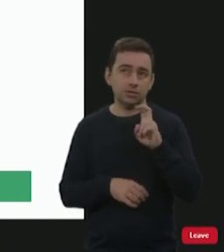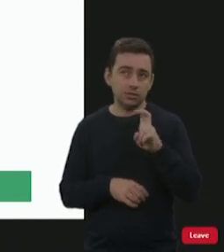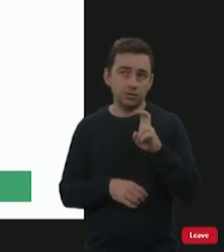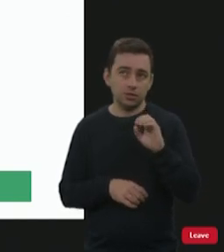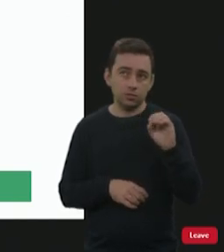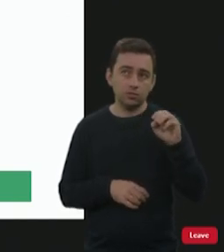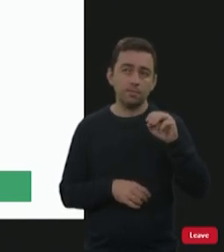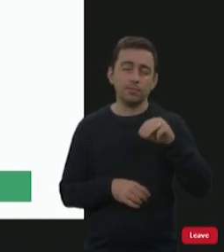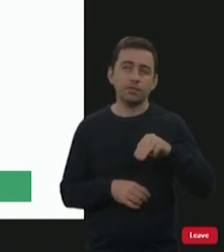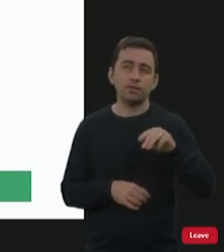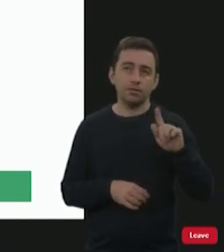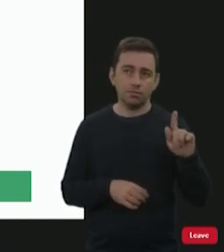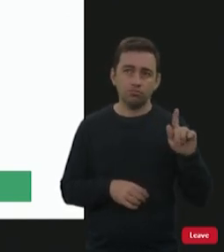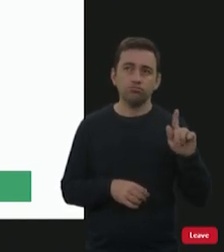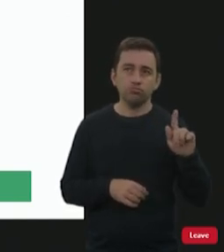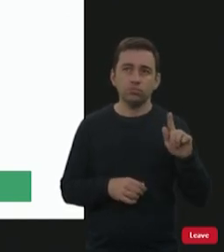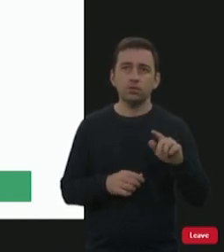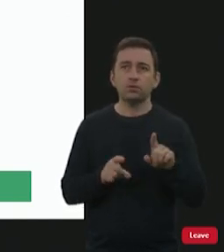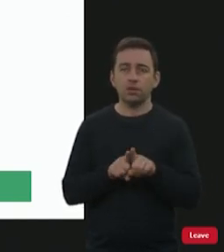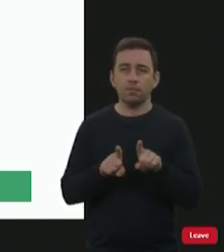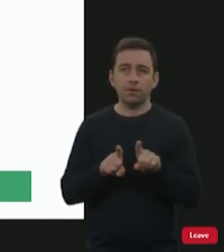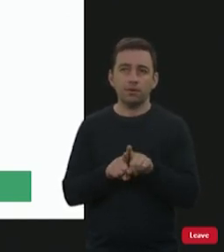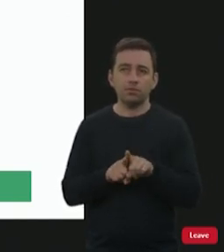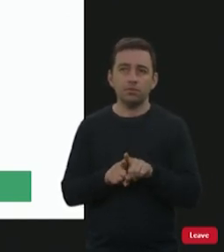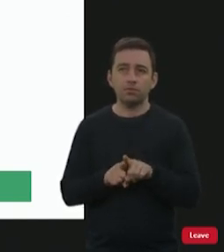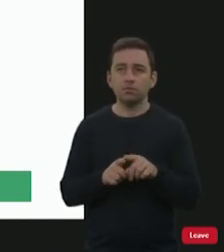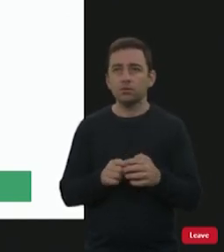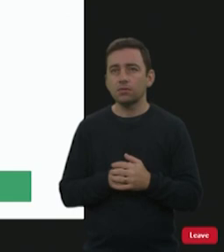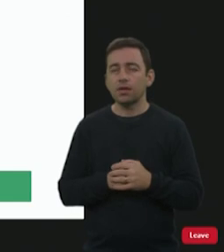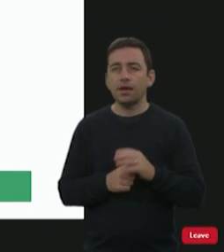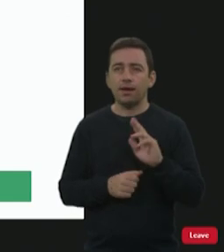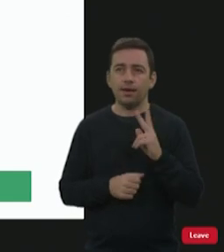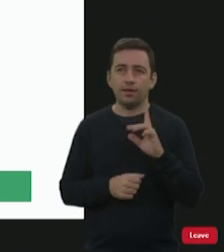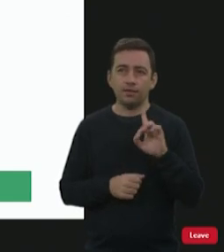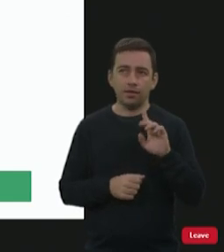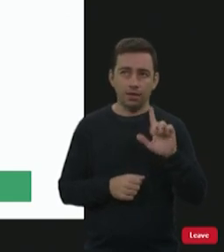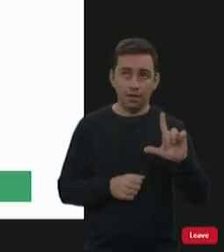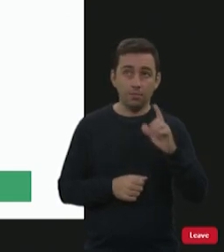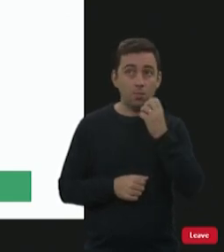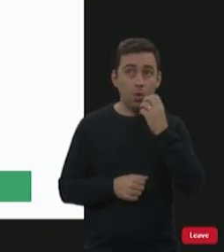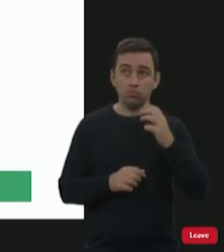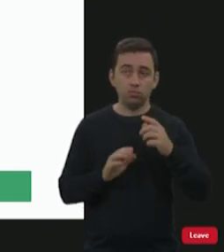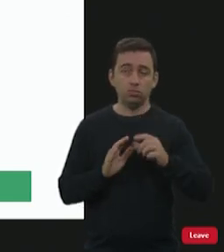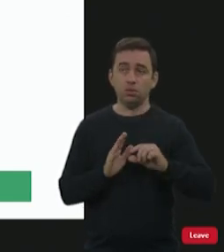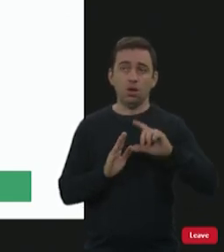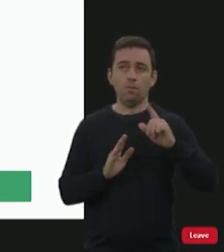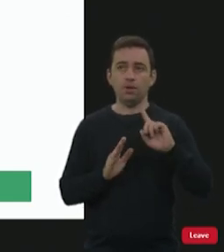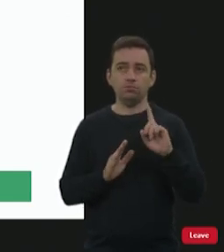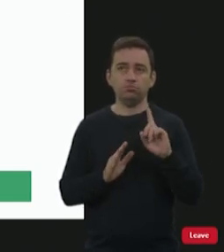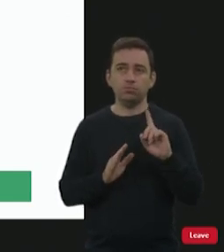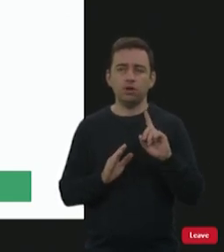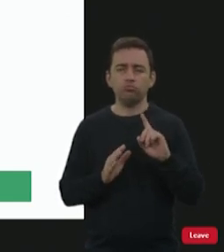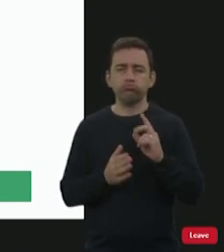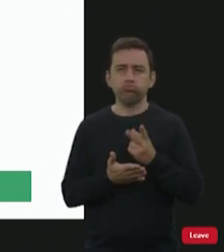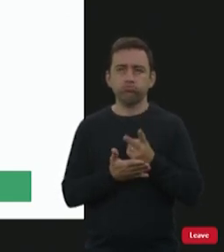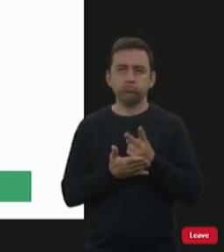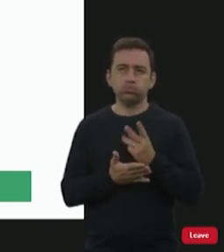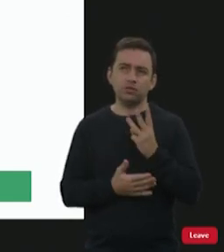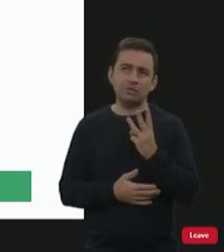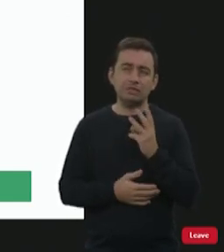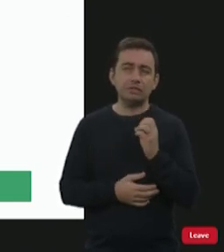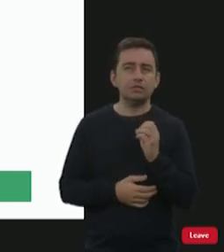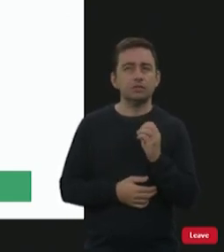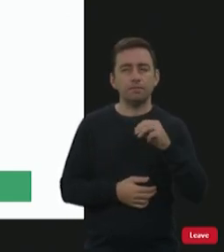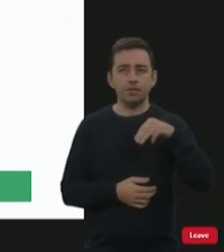decilitro. Mesmo com a redução dos triglicerídeos, o HDL, que é o colesterol bom, não aumenta de forma significativa, permanecendo em torno de 30 miligramas